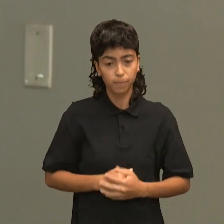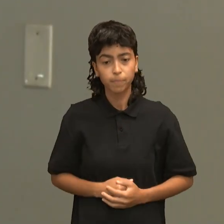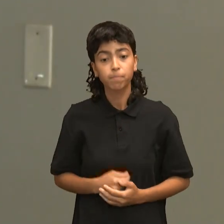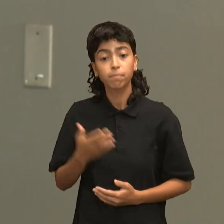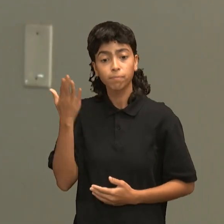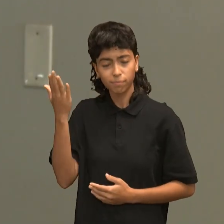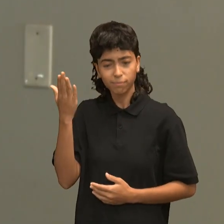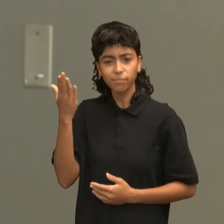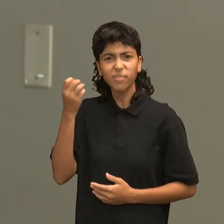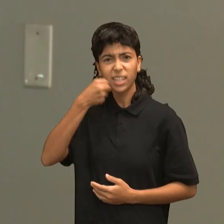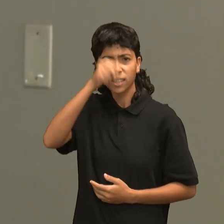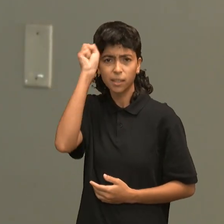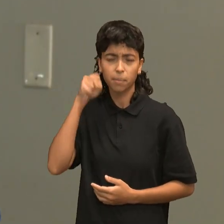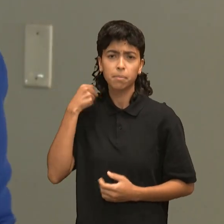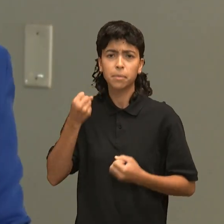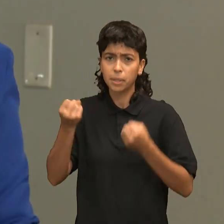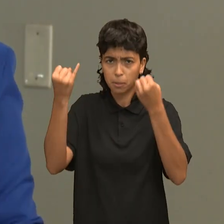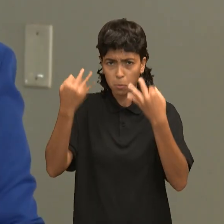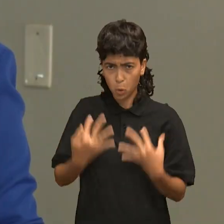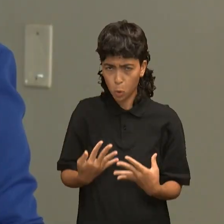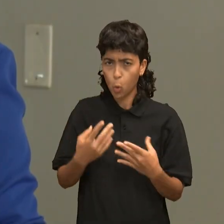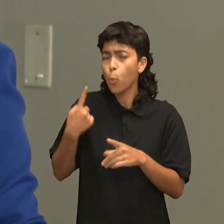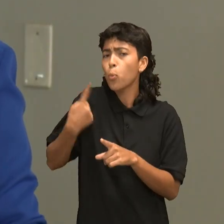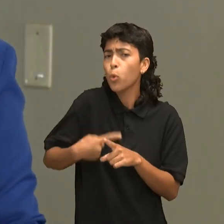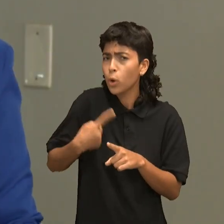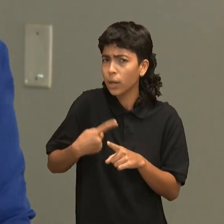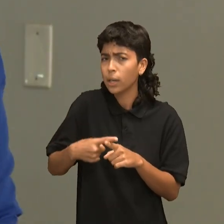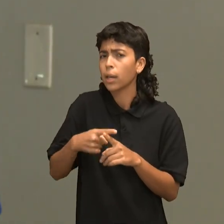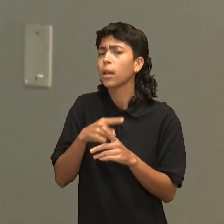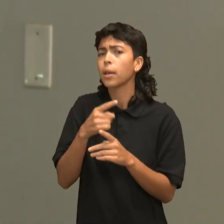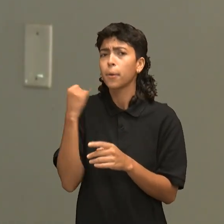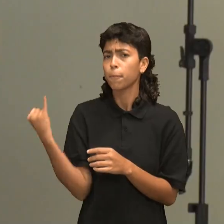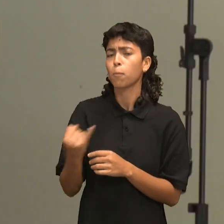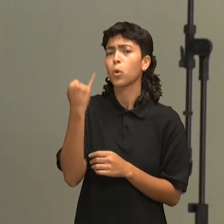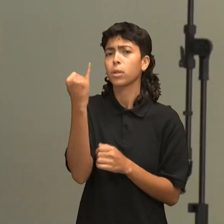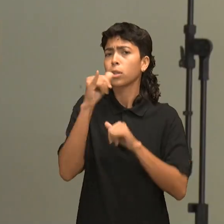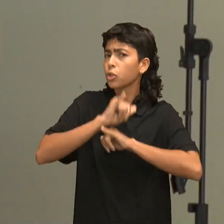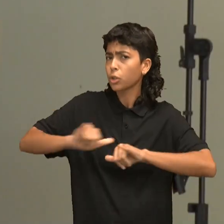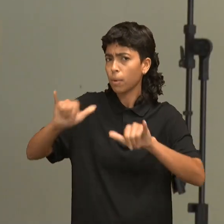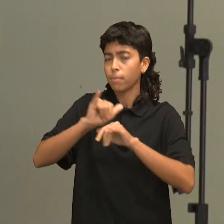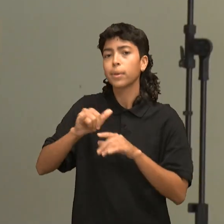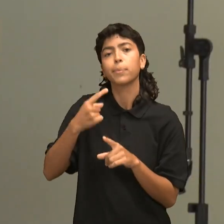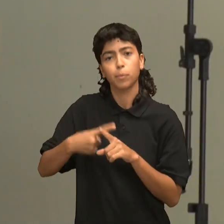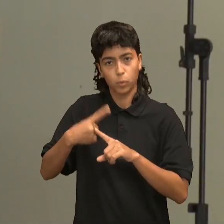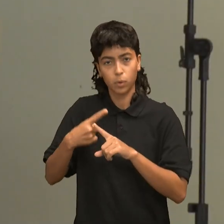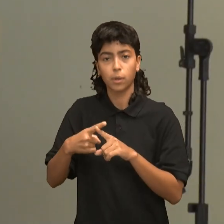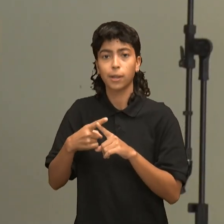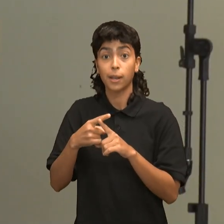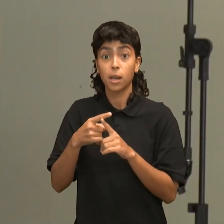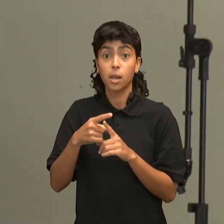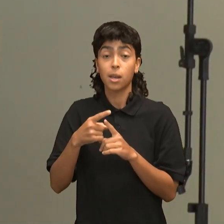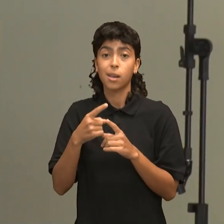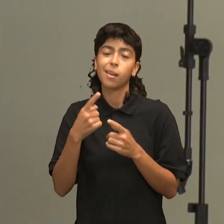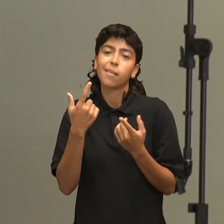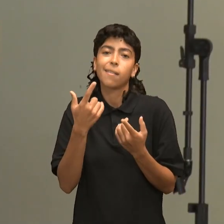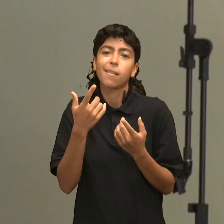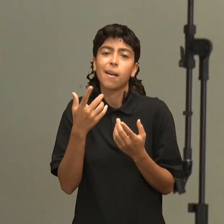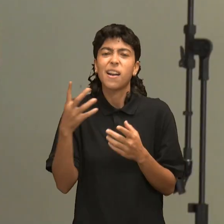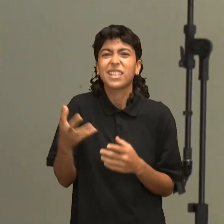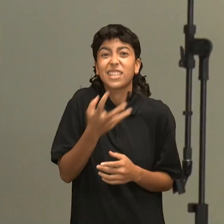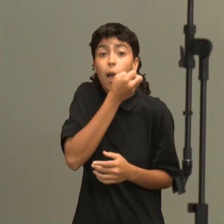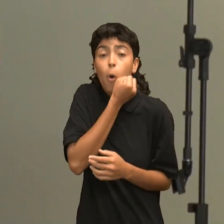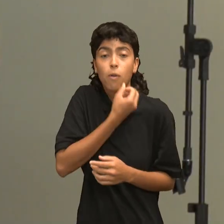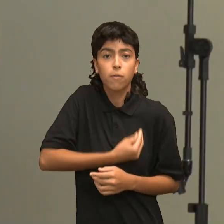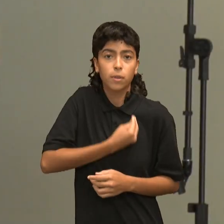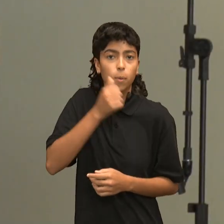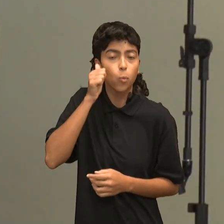propósitos centrais da iniciativa: ressaltar que a luta contra a violência é um dever de todos. A gente precisa que os homens